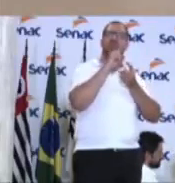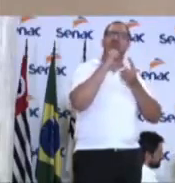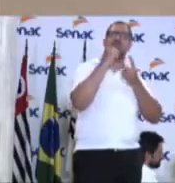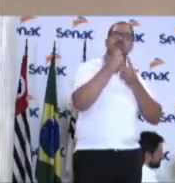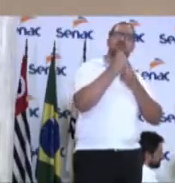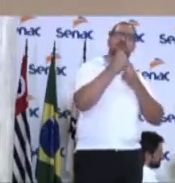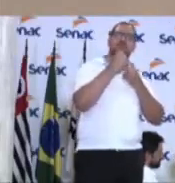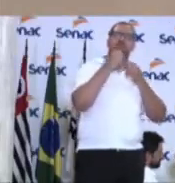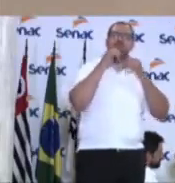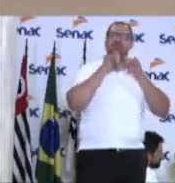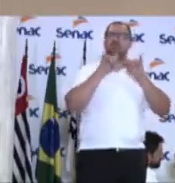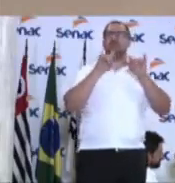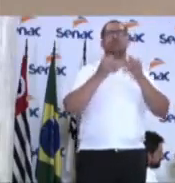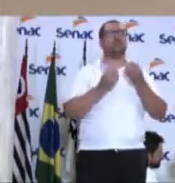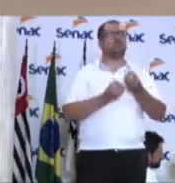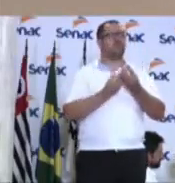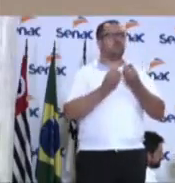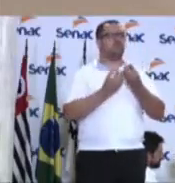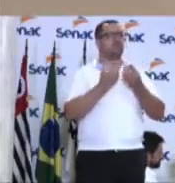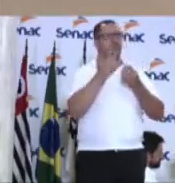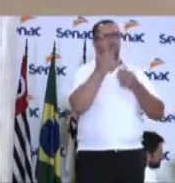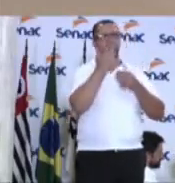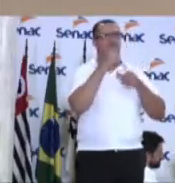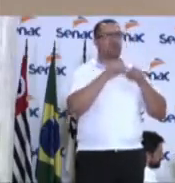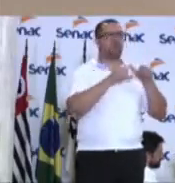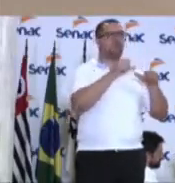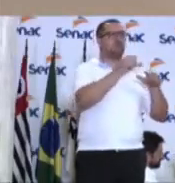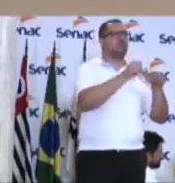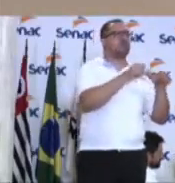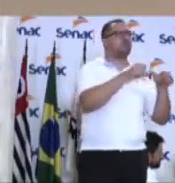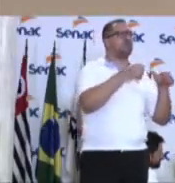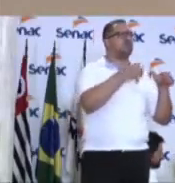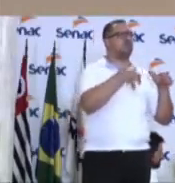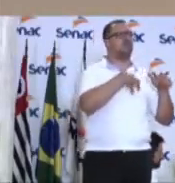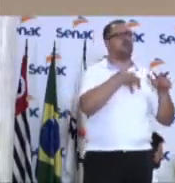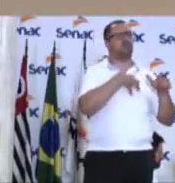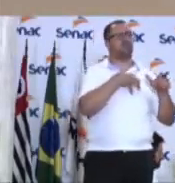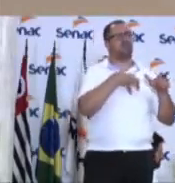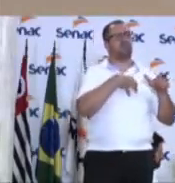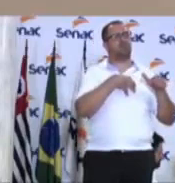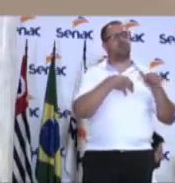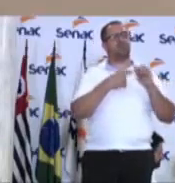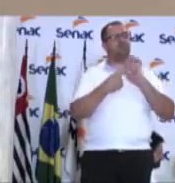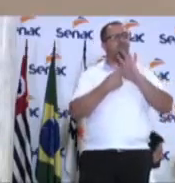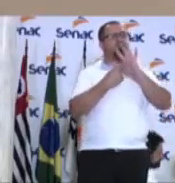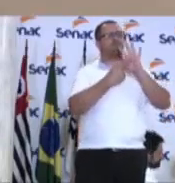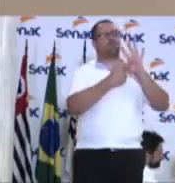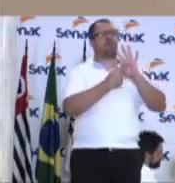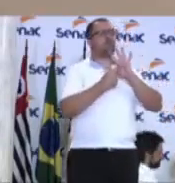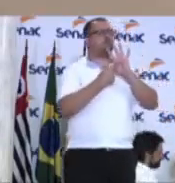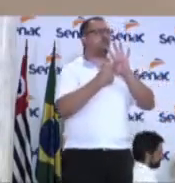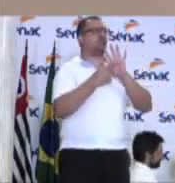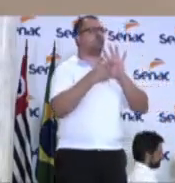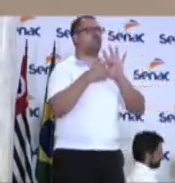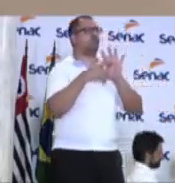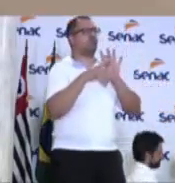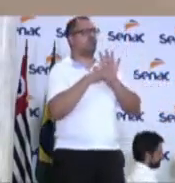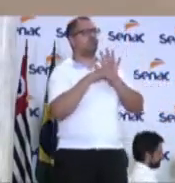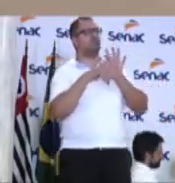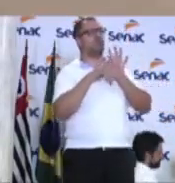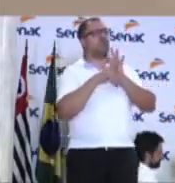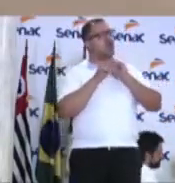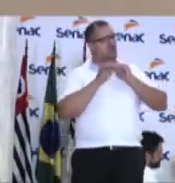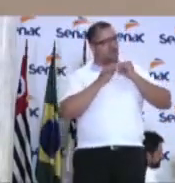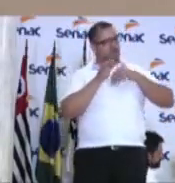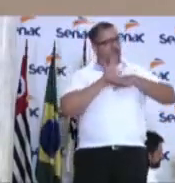e a propaganda acaba mudando. Eu acho que até nesse sentido, a propaganda, minha visão é que a propaganda ajudou a